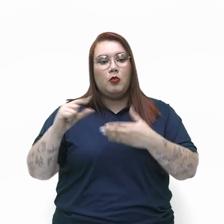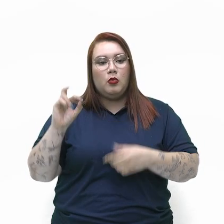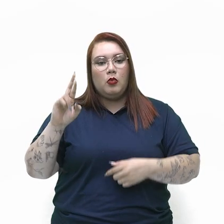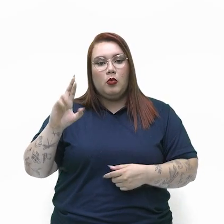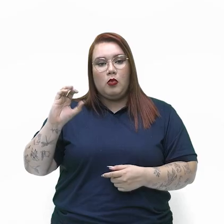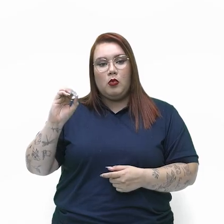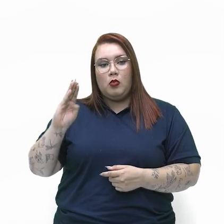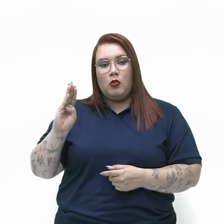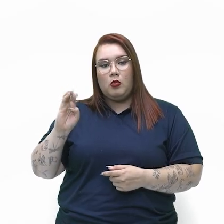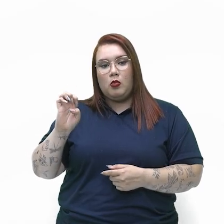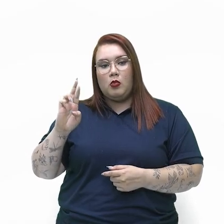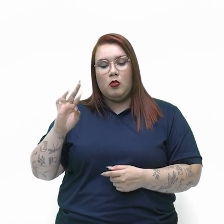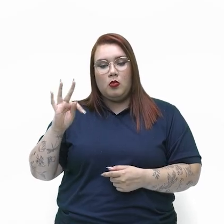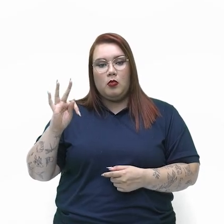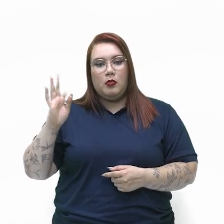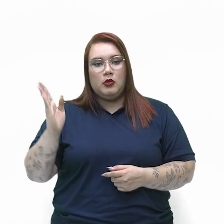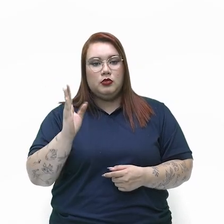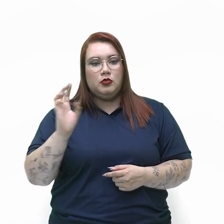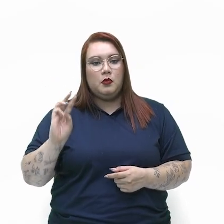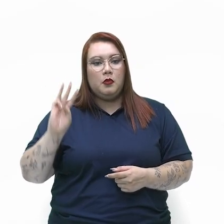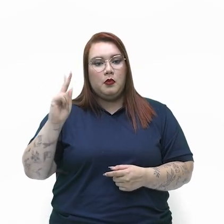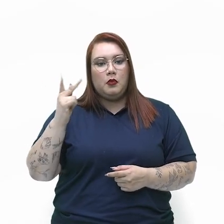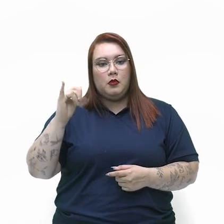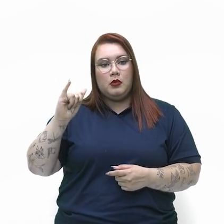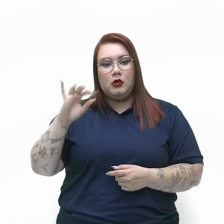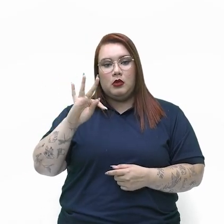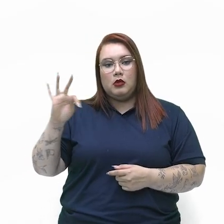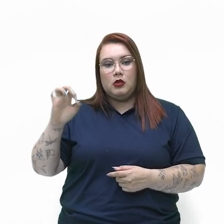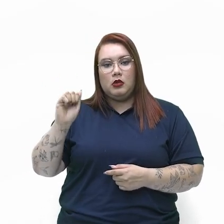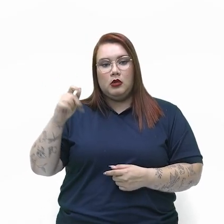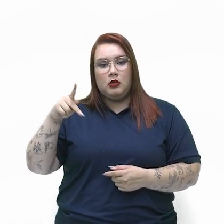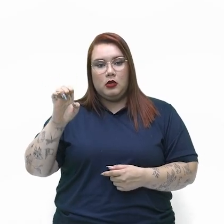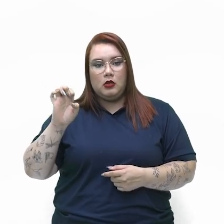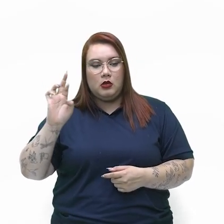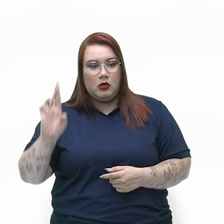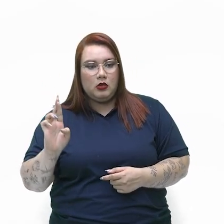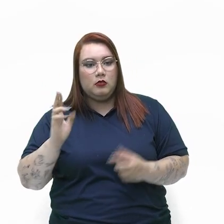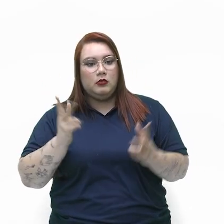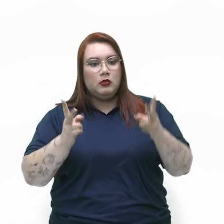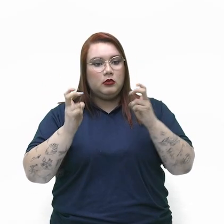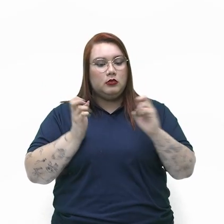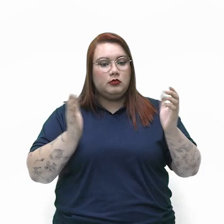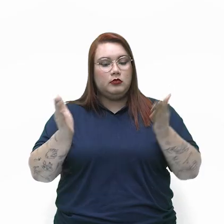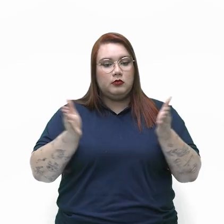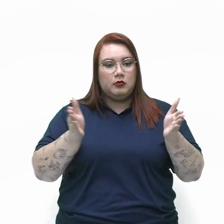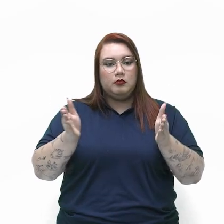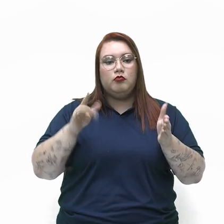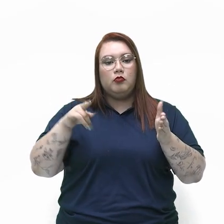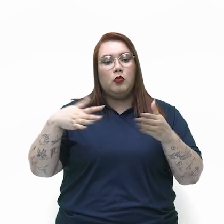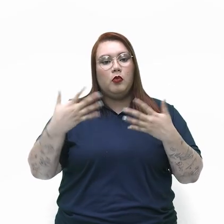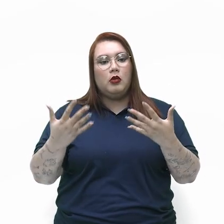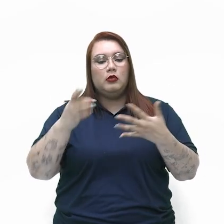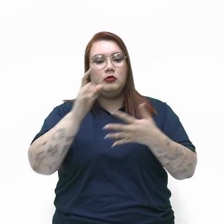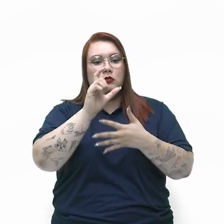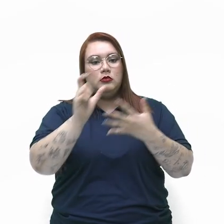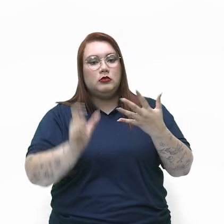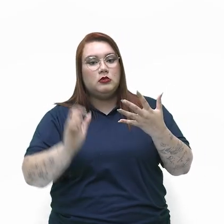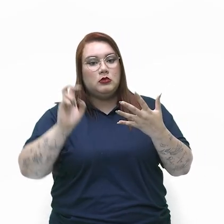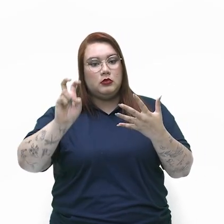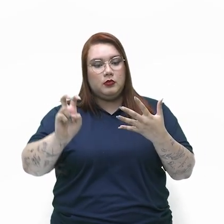foi o responsável pela elaboração do sistema em 5 reinos. E a gente vai observar quais são esses 5 reinos. Olha